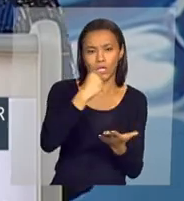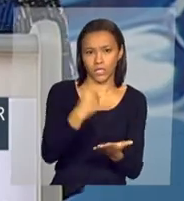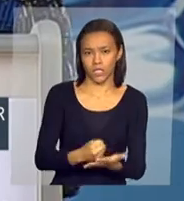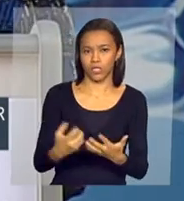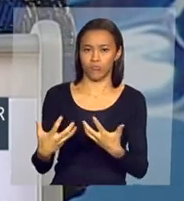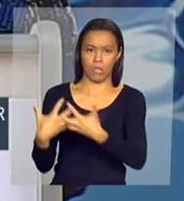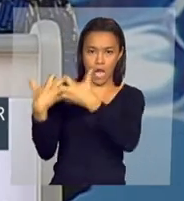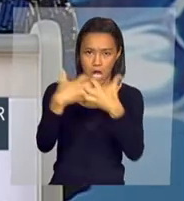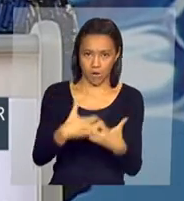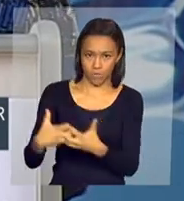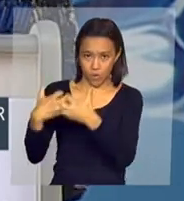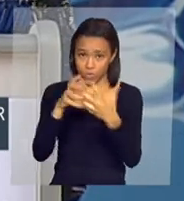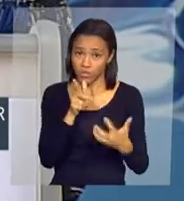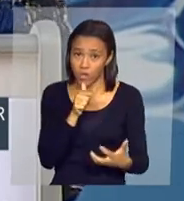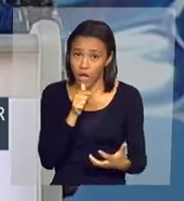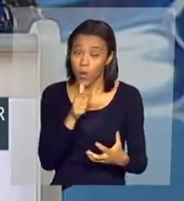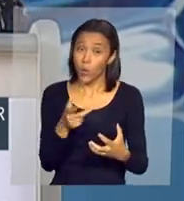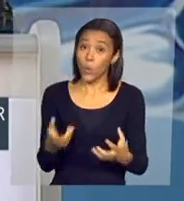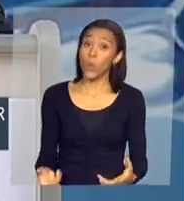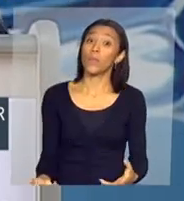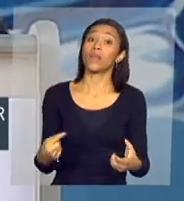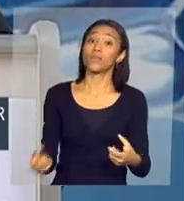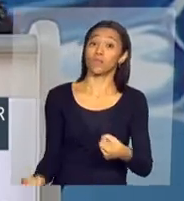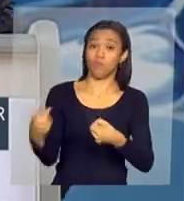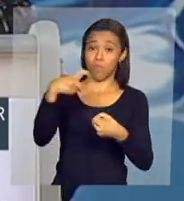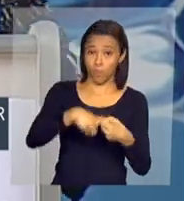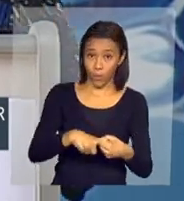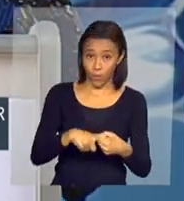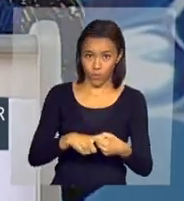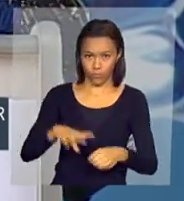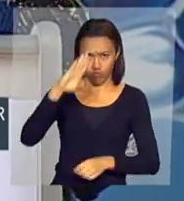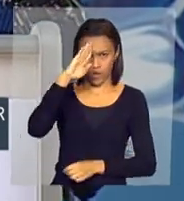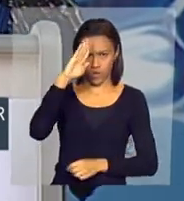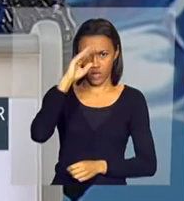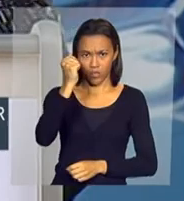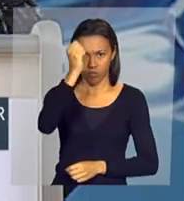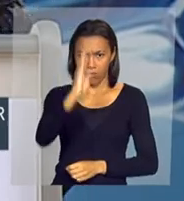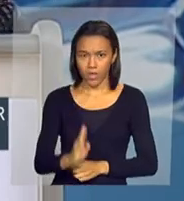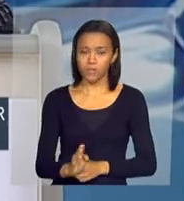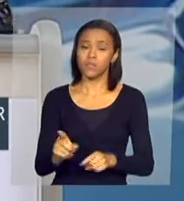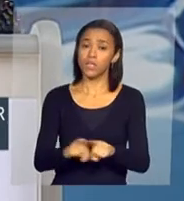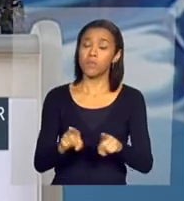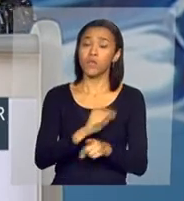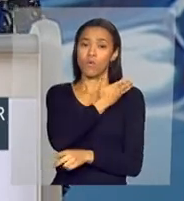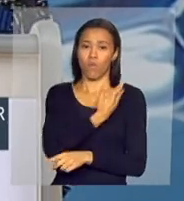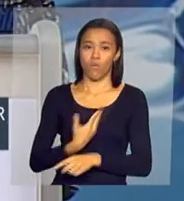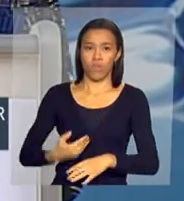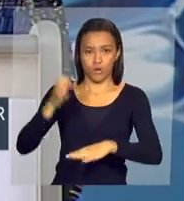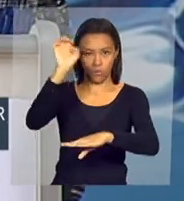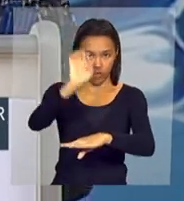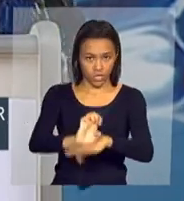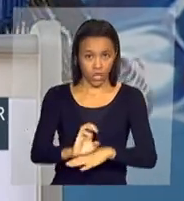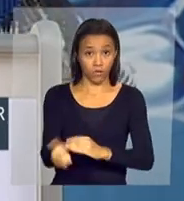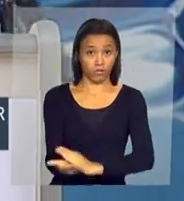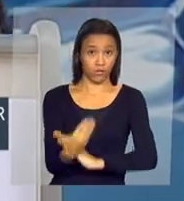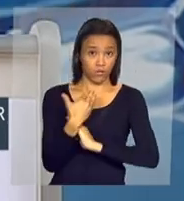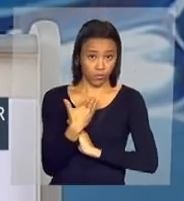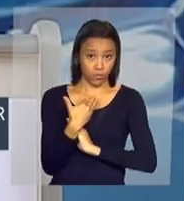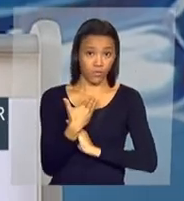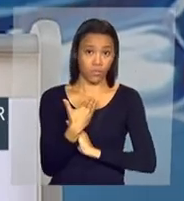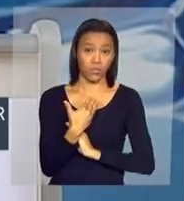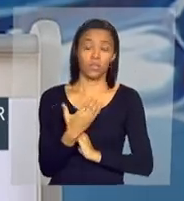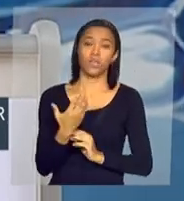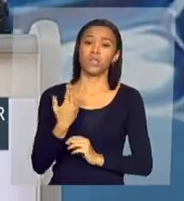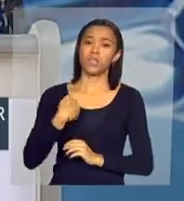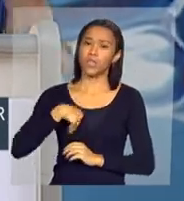carros-pipas, com essa parceria que o Exército Brasileiro nos ajuda, o Governo do Estado nos ajuda, e a